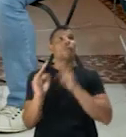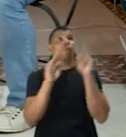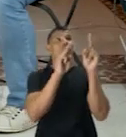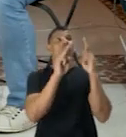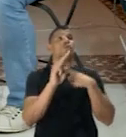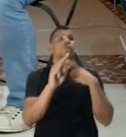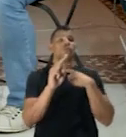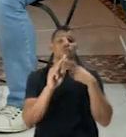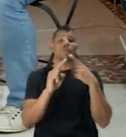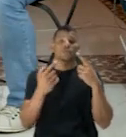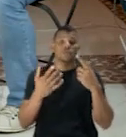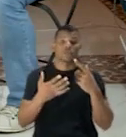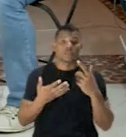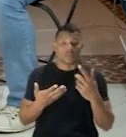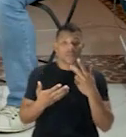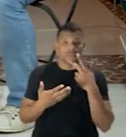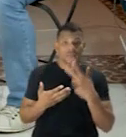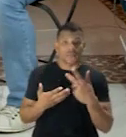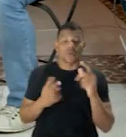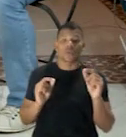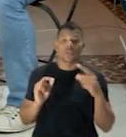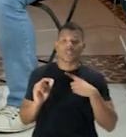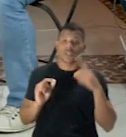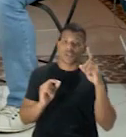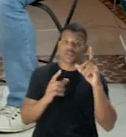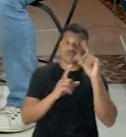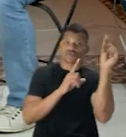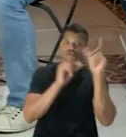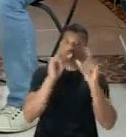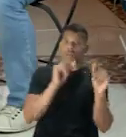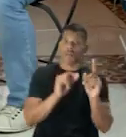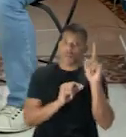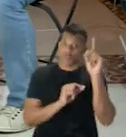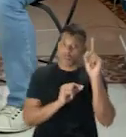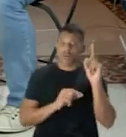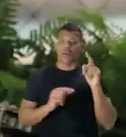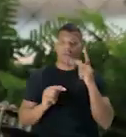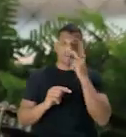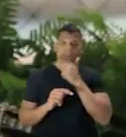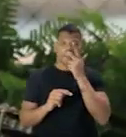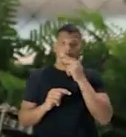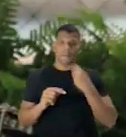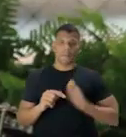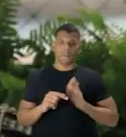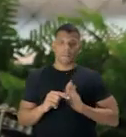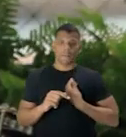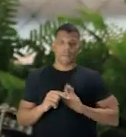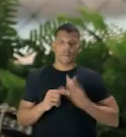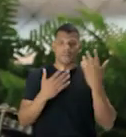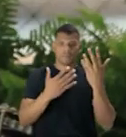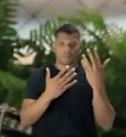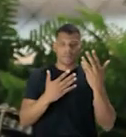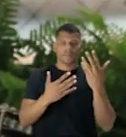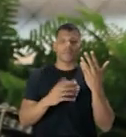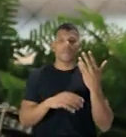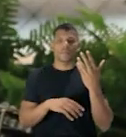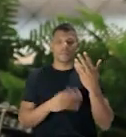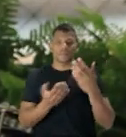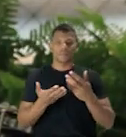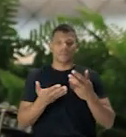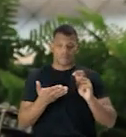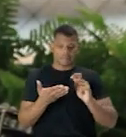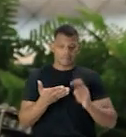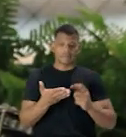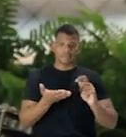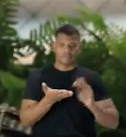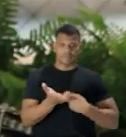né? Existe uma estrela gingando por lá, né? Como se fosse a presença dele ali, assinando embaixo o que